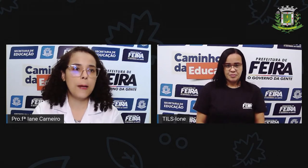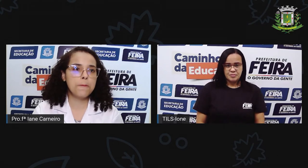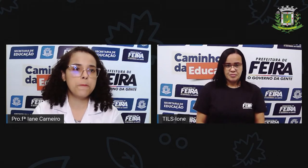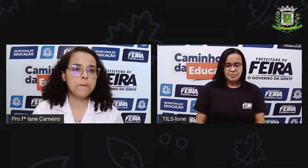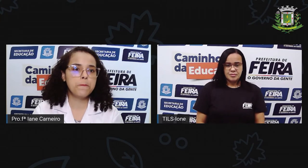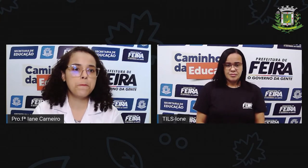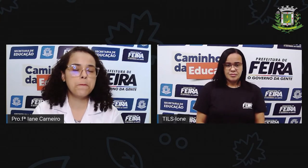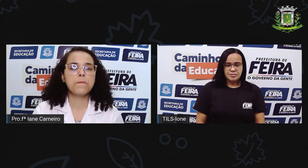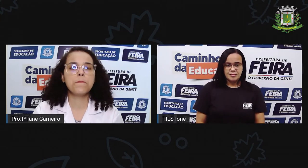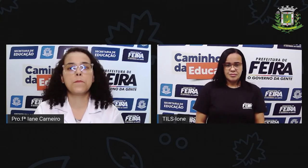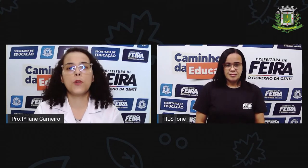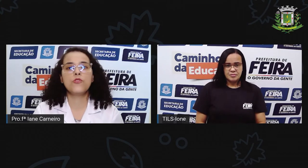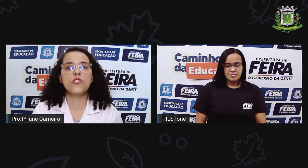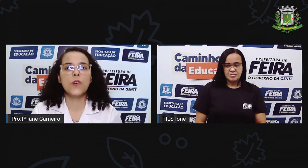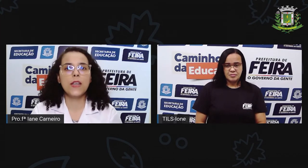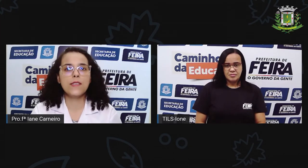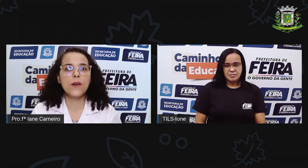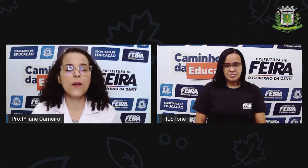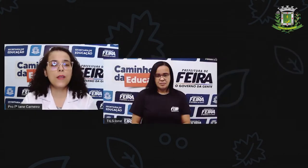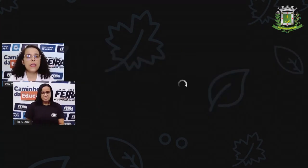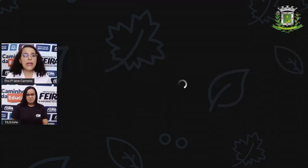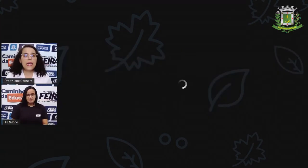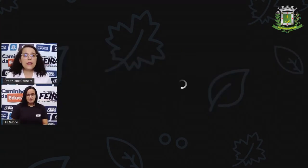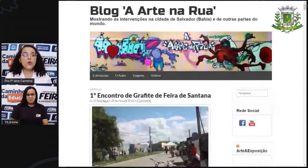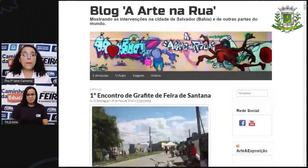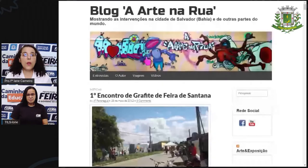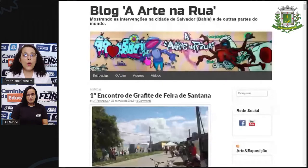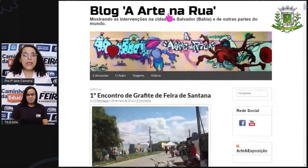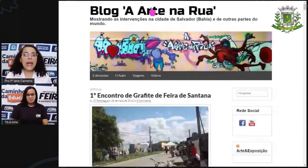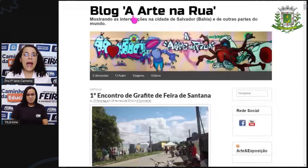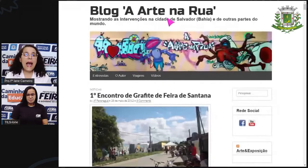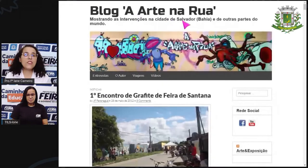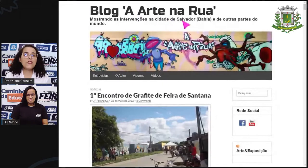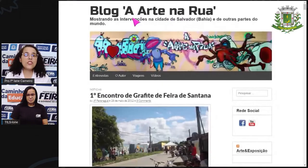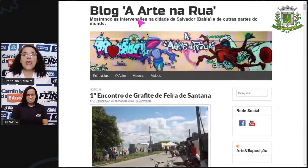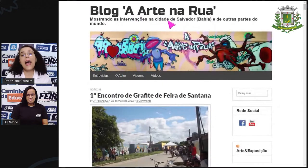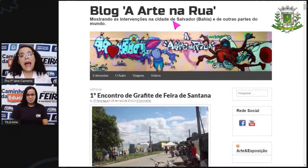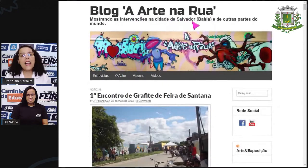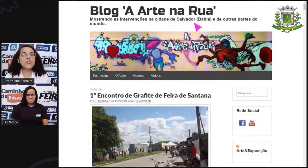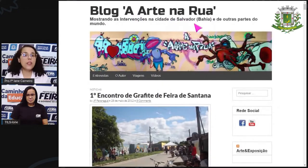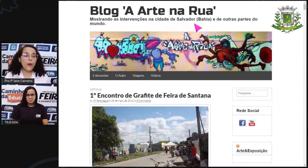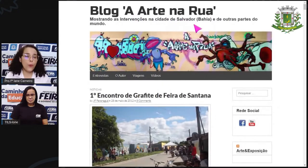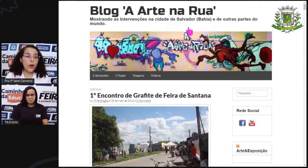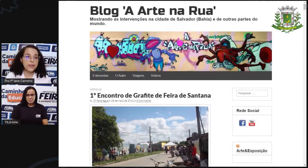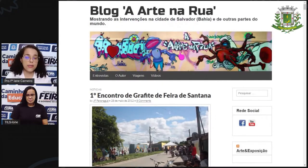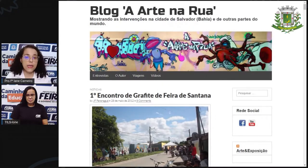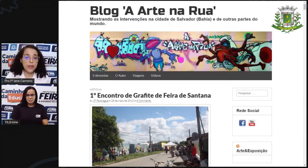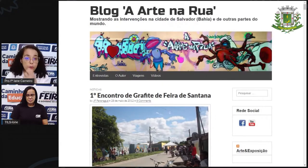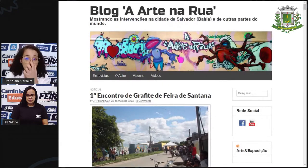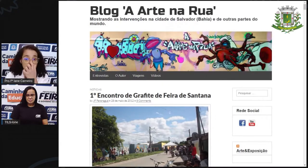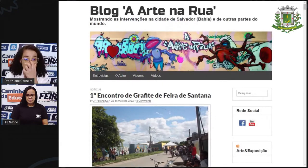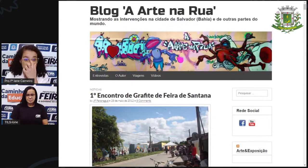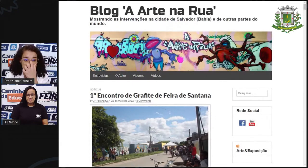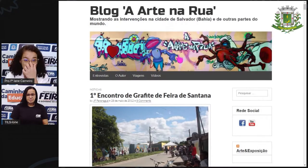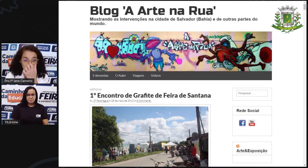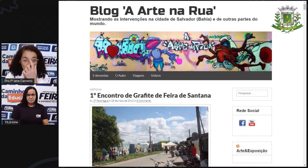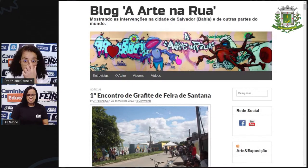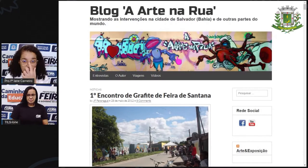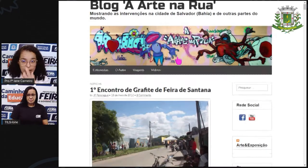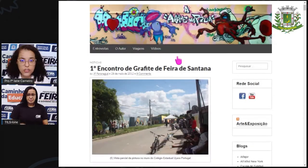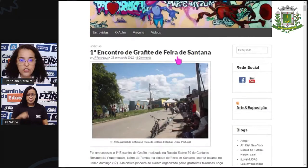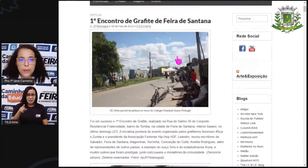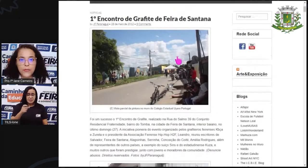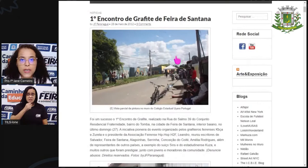compartilhar. Prontinho. Olha só. Do blog Arte, a Arte na Rua, tá certo? Essa